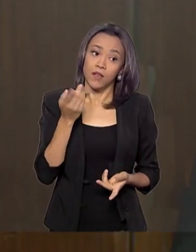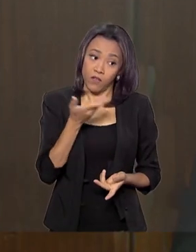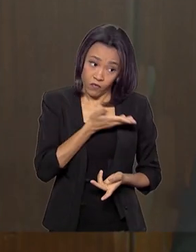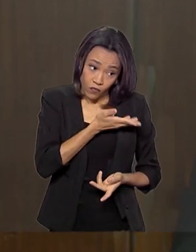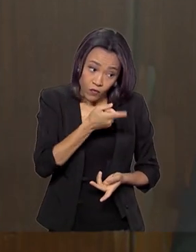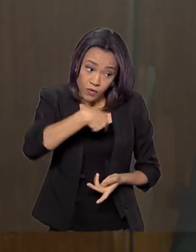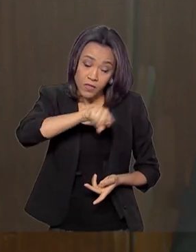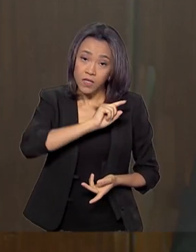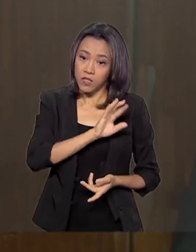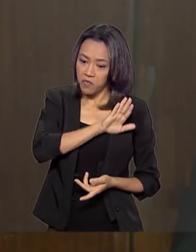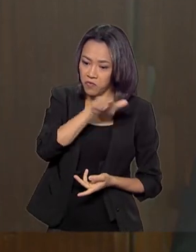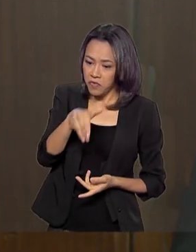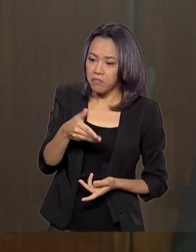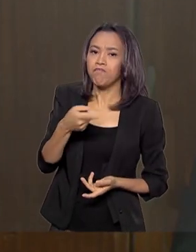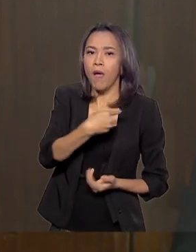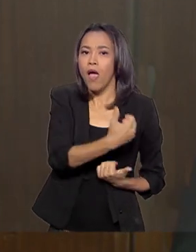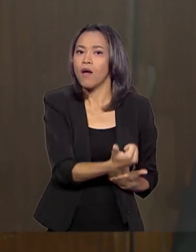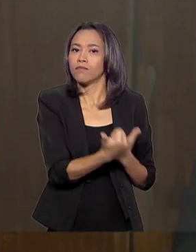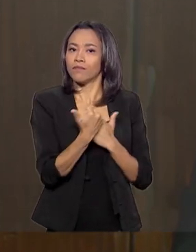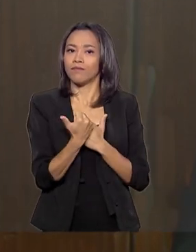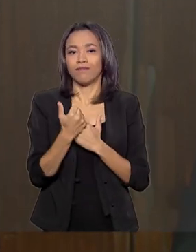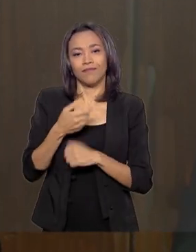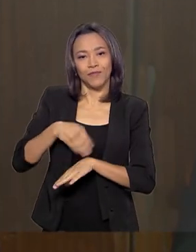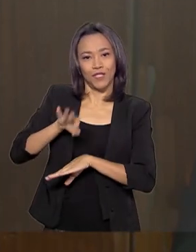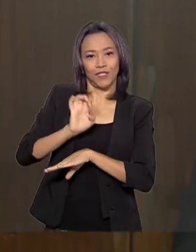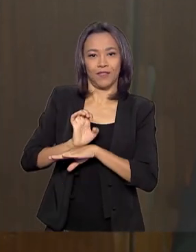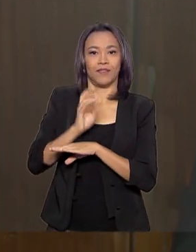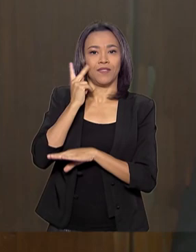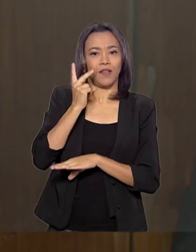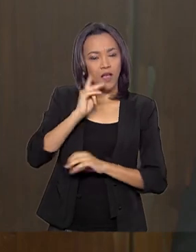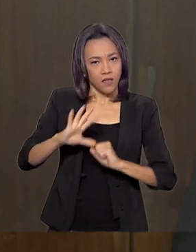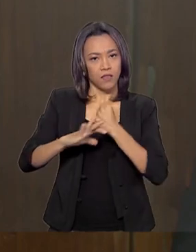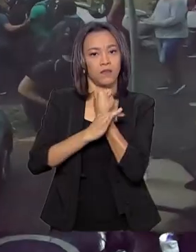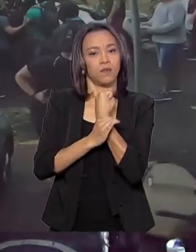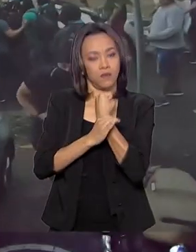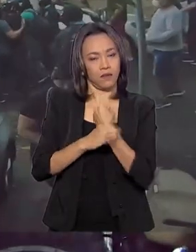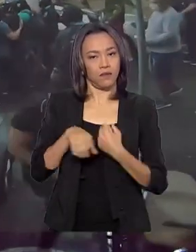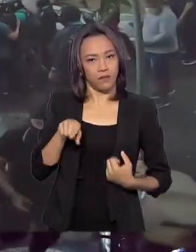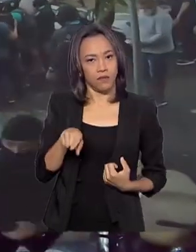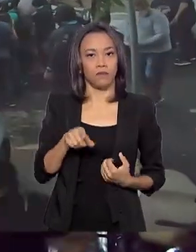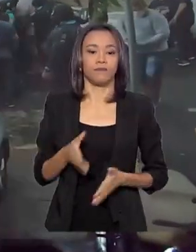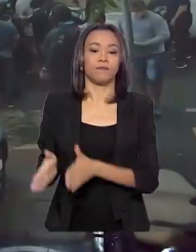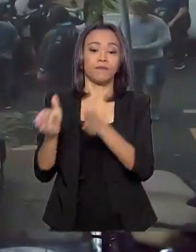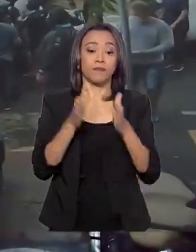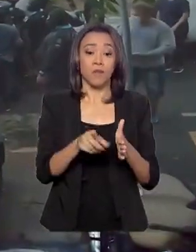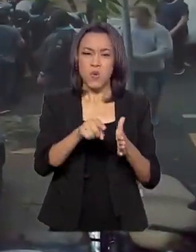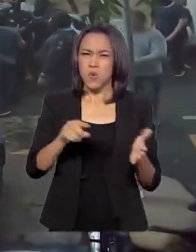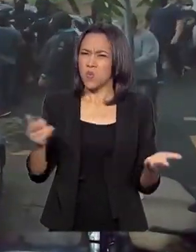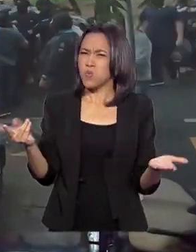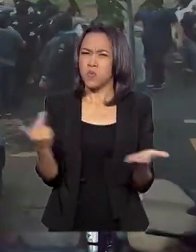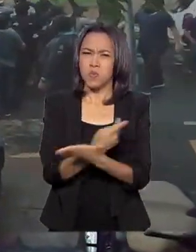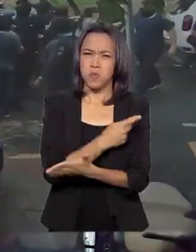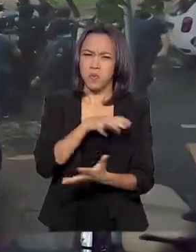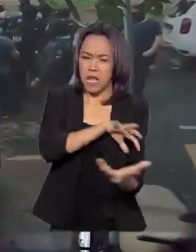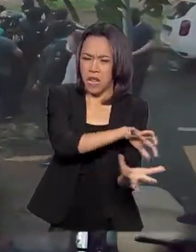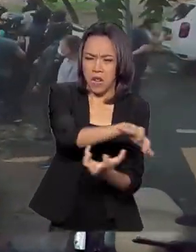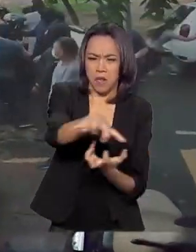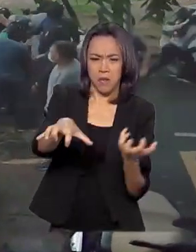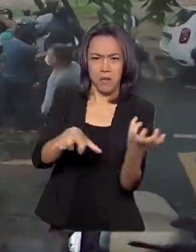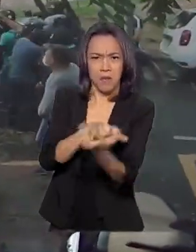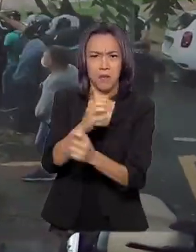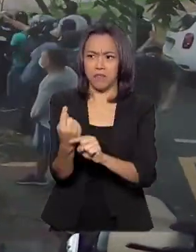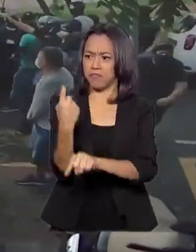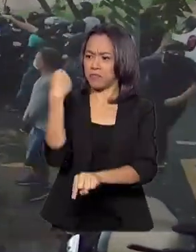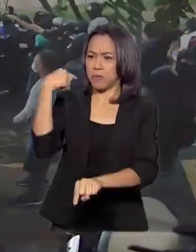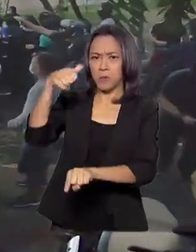estão fazendo aqui é ajudando o Ceará a garantir essa segurança. A crise de segurança no Ceará se agravou nos